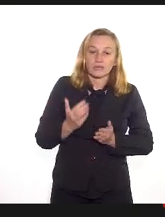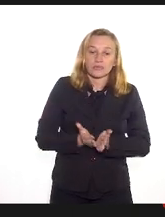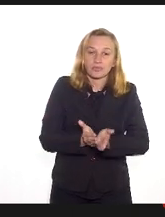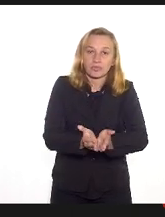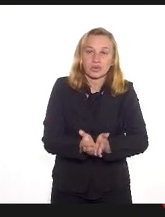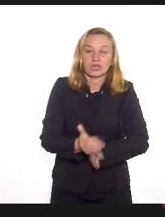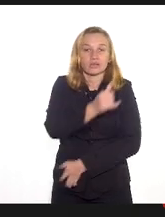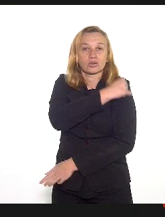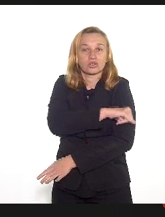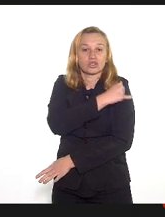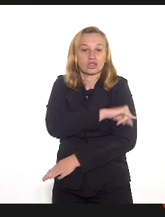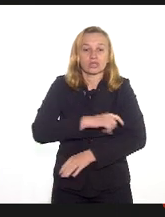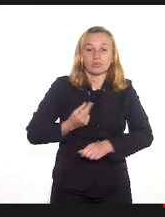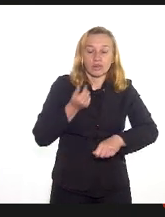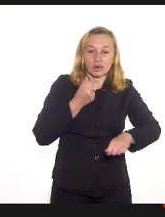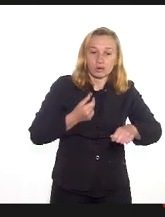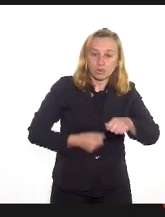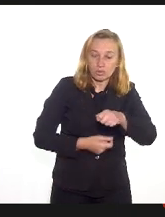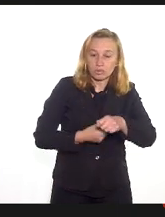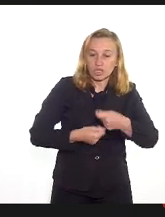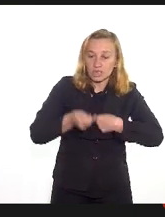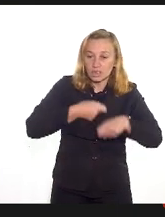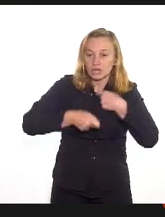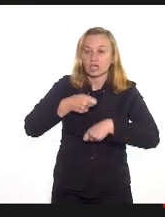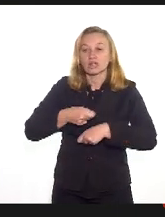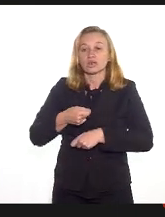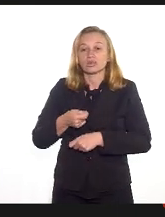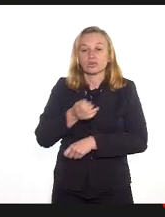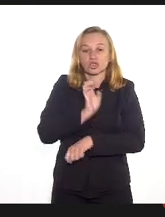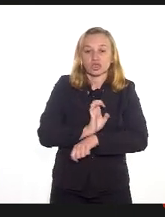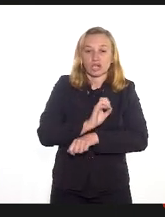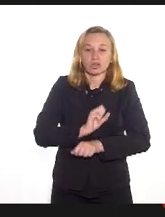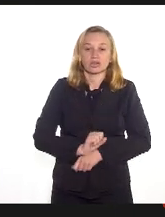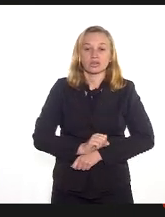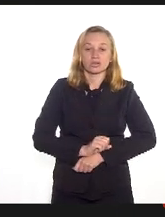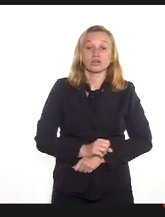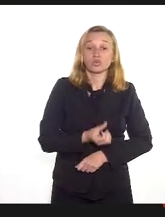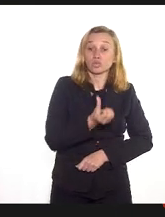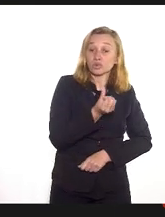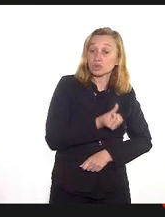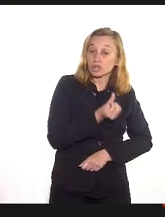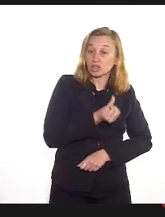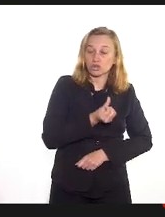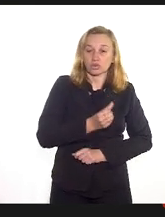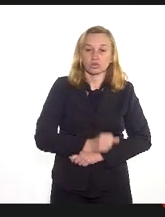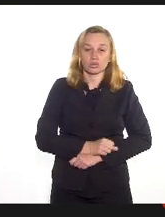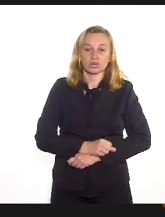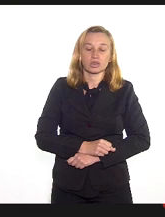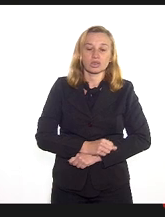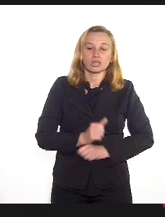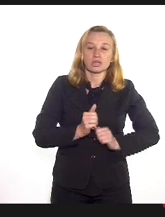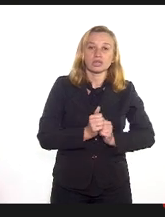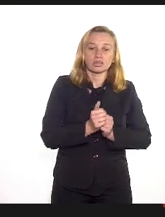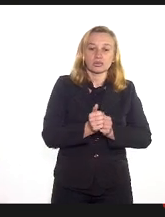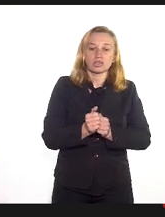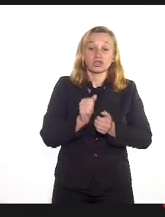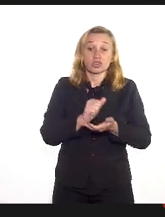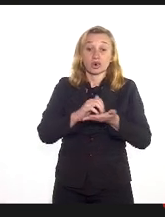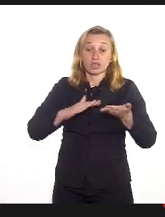de Janeiro para a economia do Estado. E o sexto segmento de